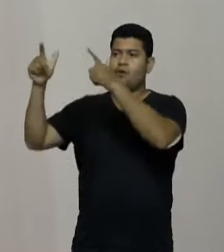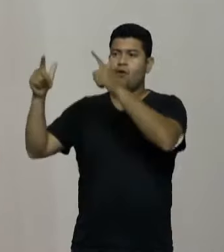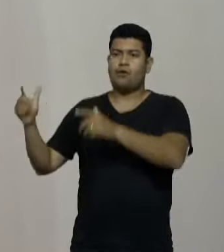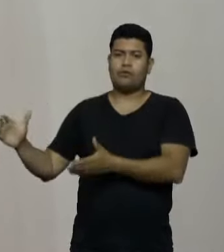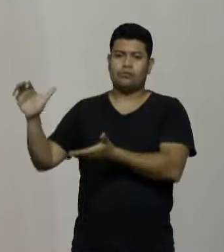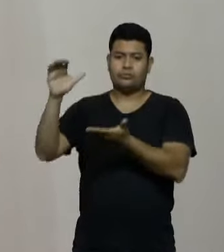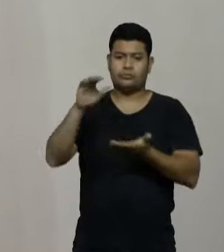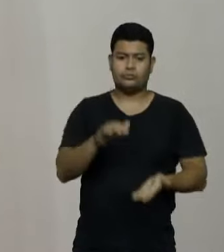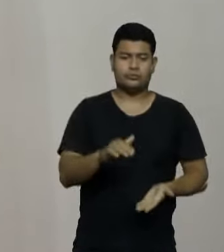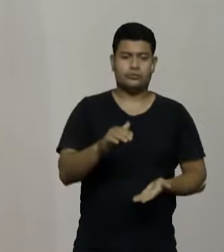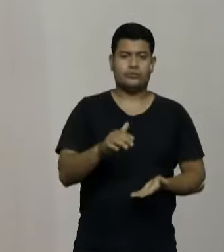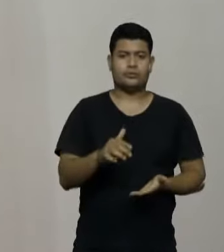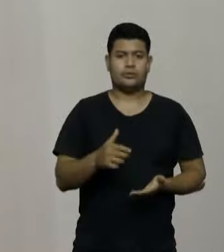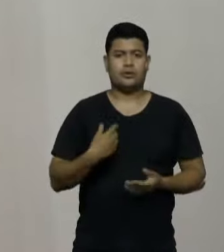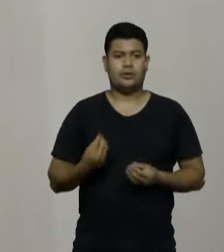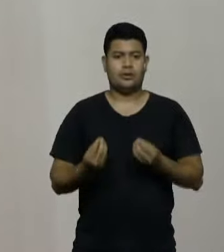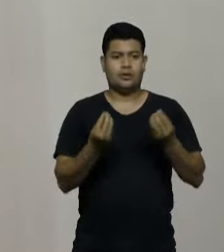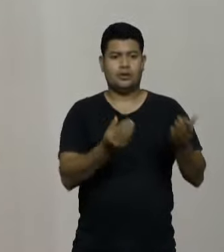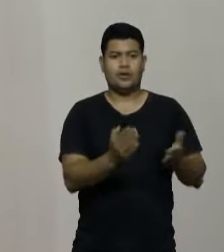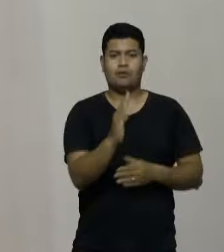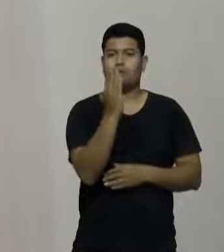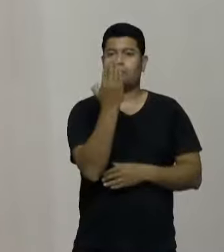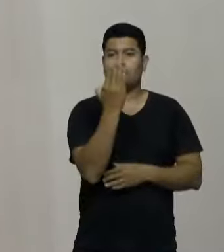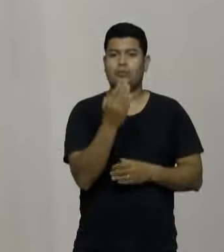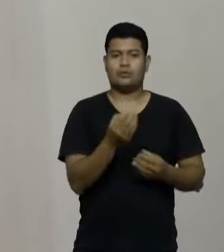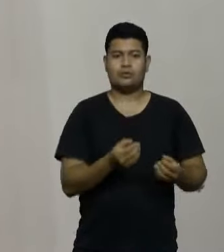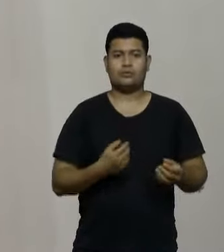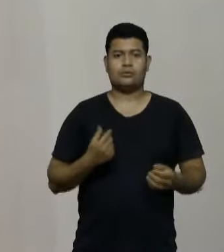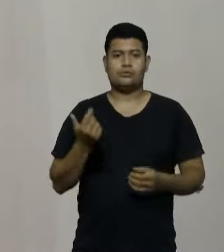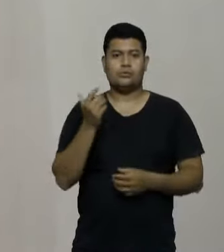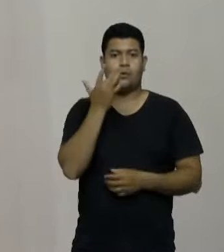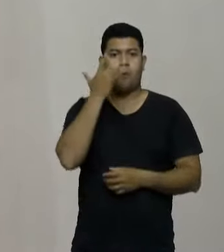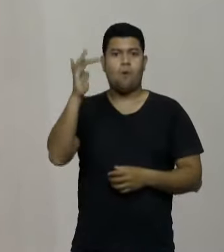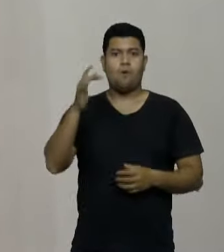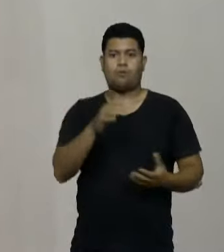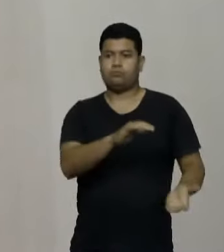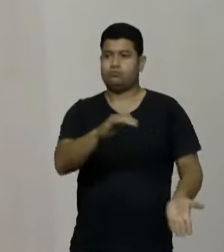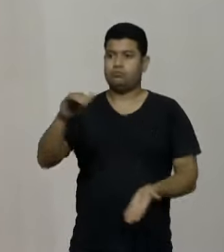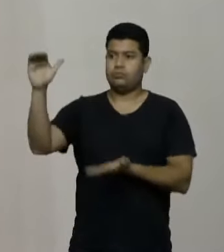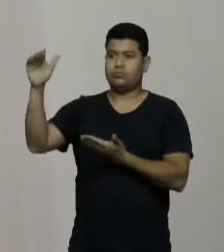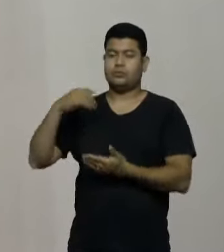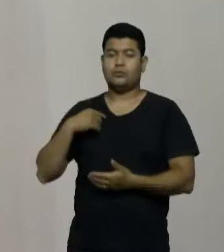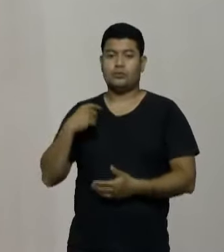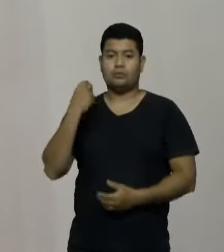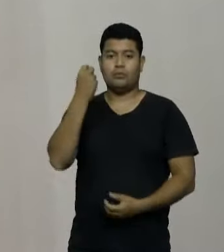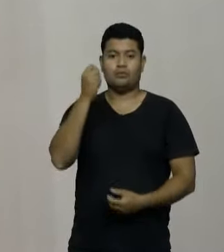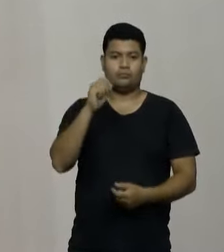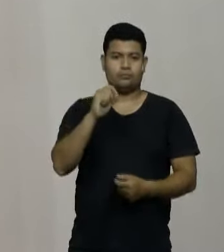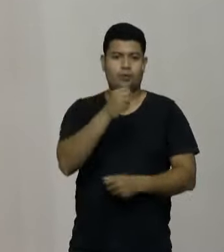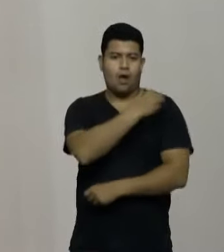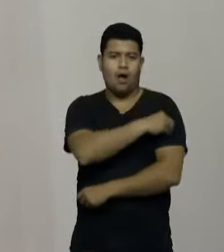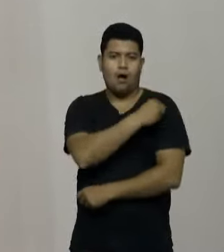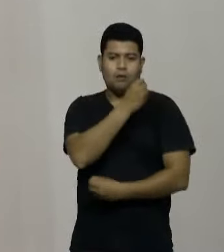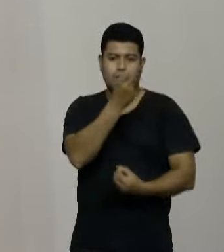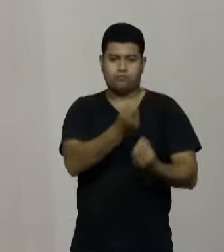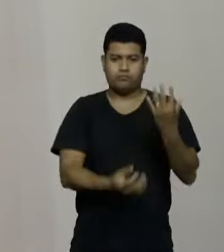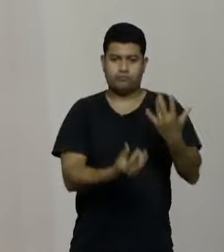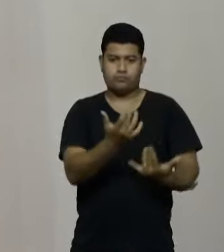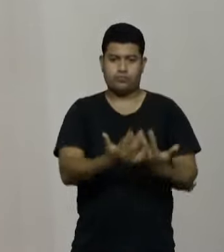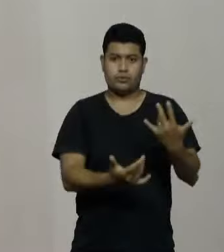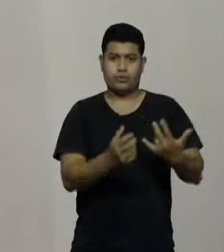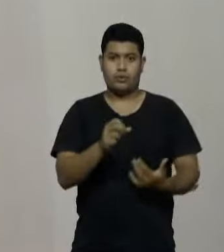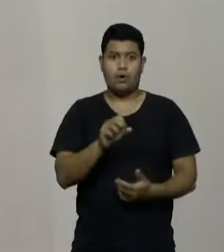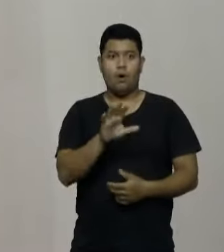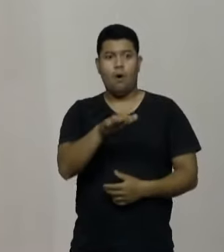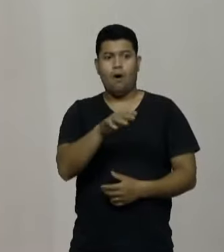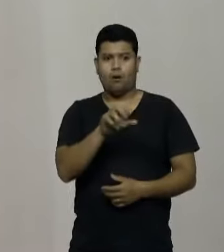nosso ouro. Depois botaram fogo no álcool e diziam para o gringo, para os nossos índios, se não der o que nós queremos, nós